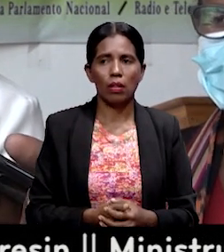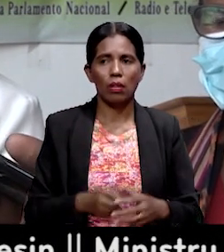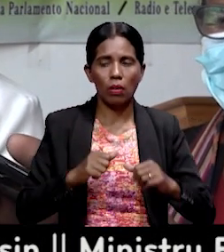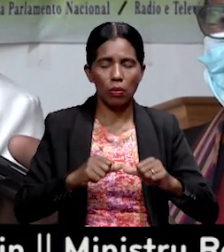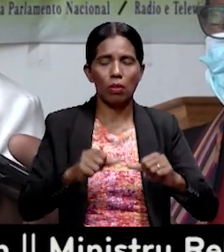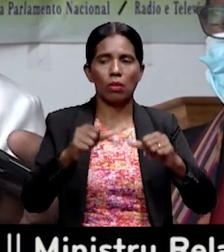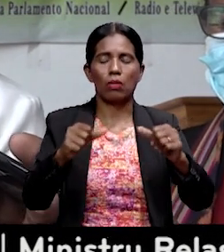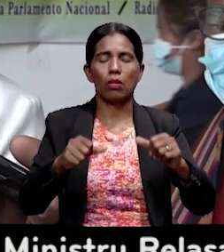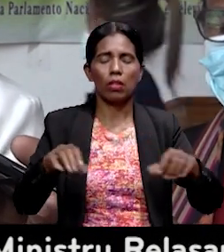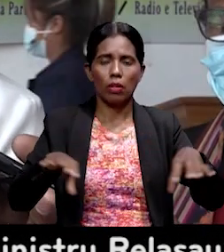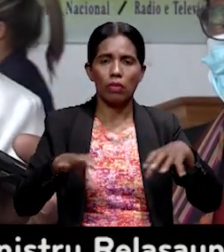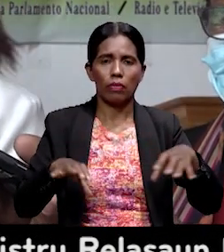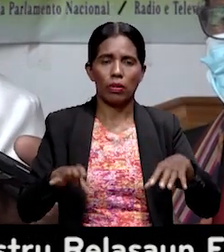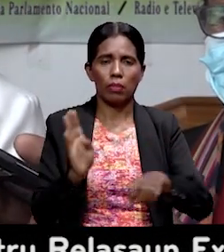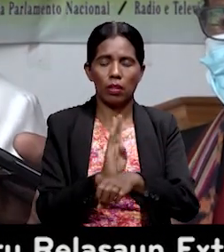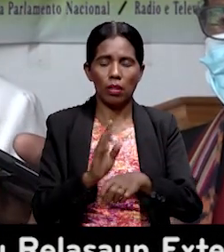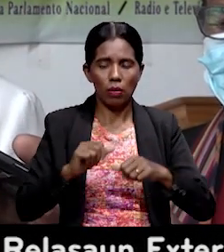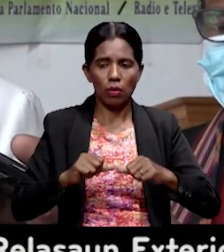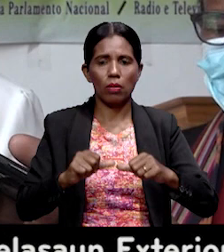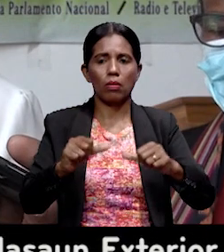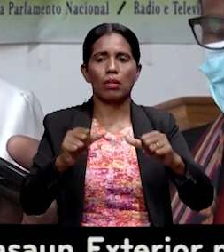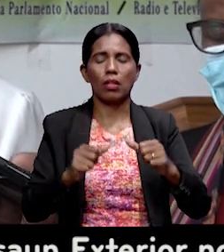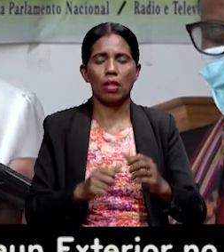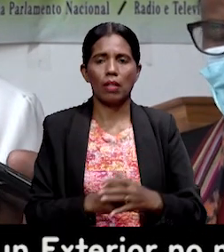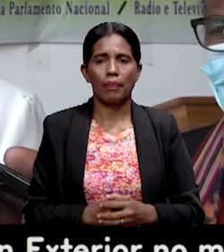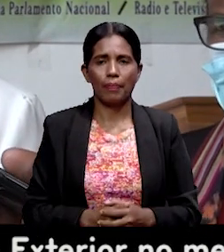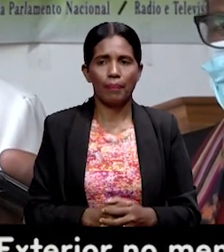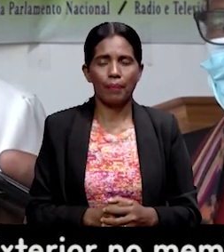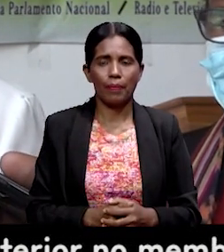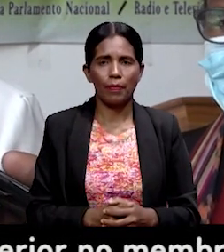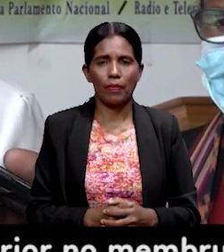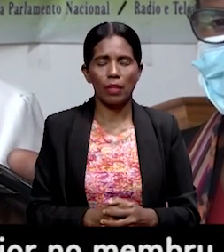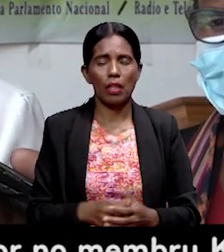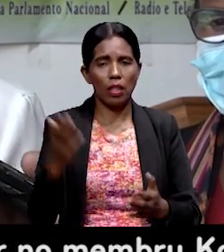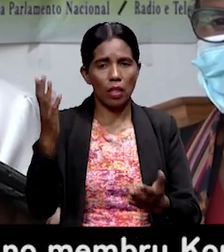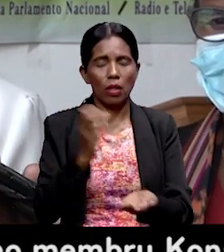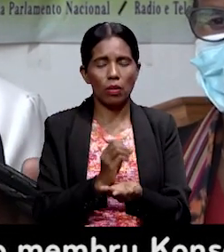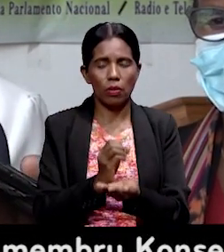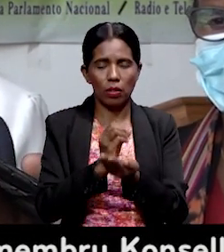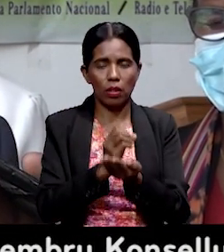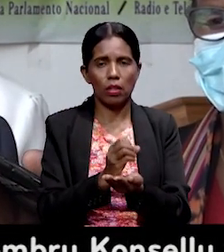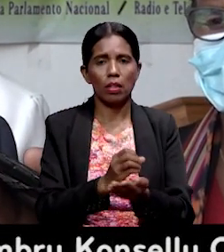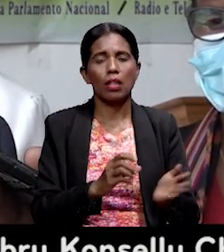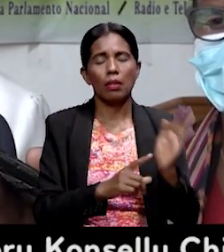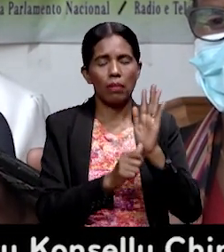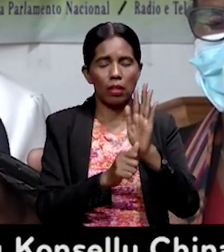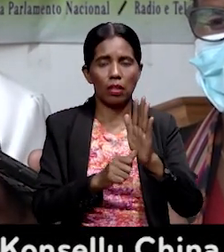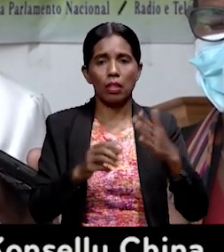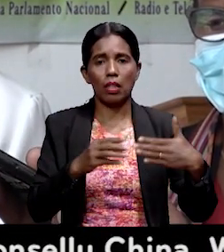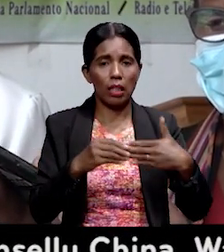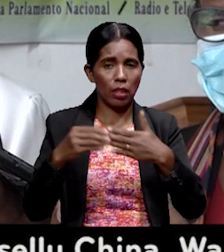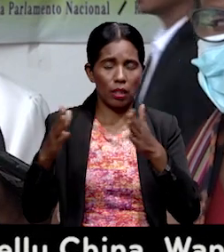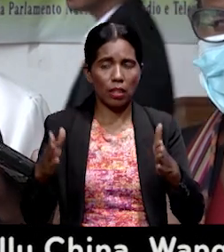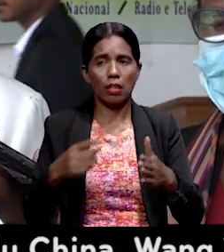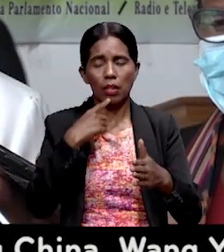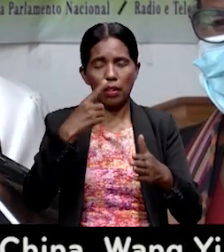entre empresa sociedade comercial o kusin niya ng representa autoridade ho empresa na balu